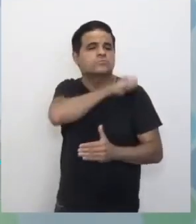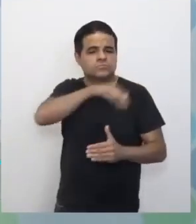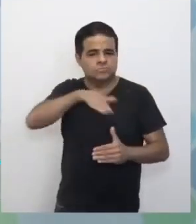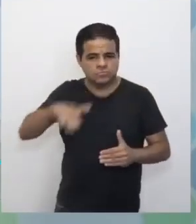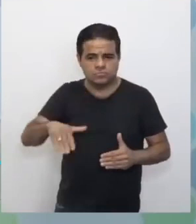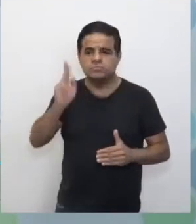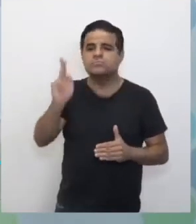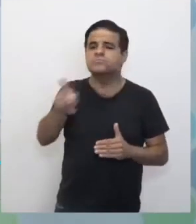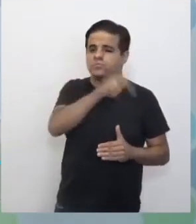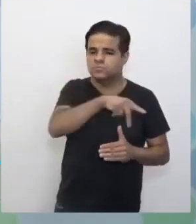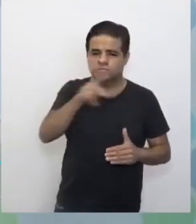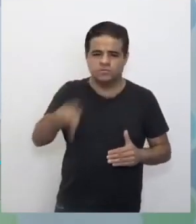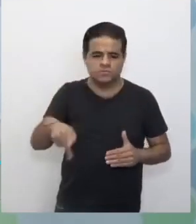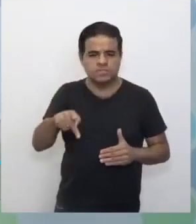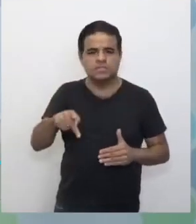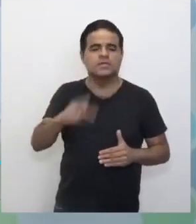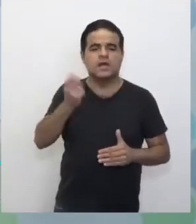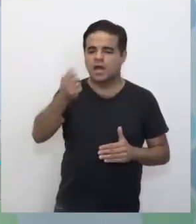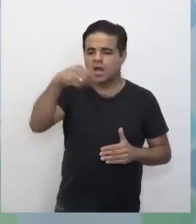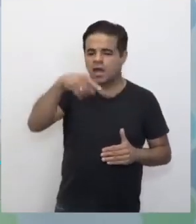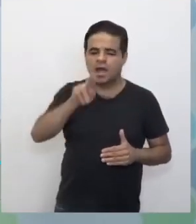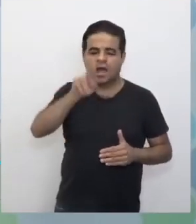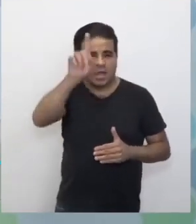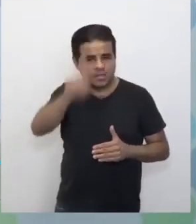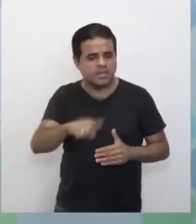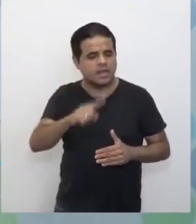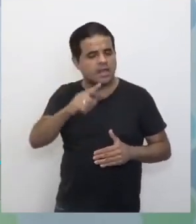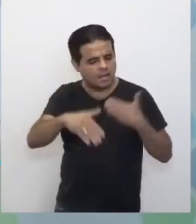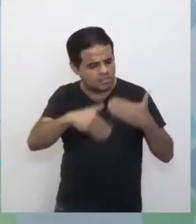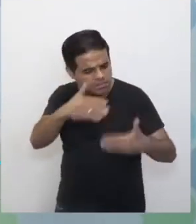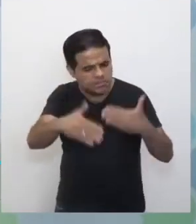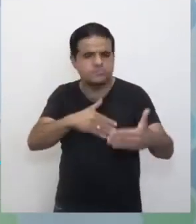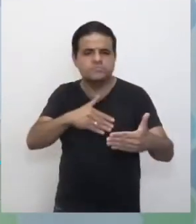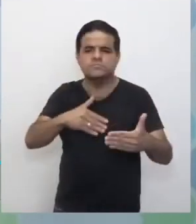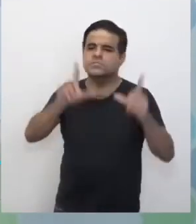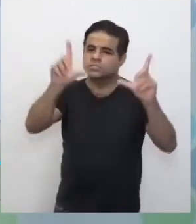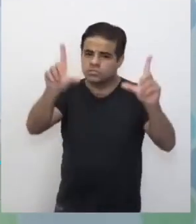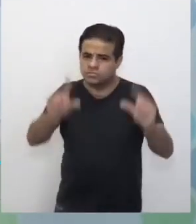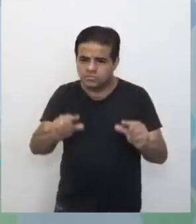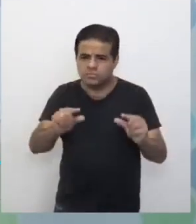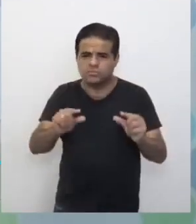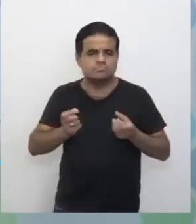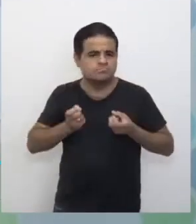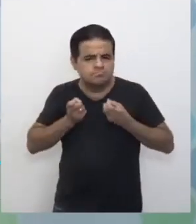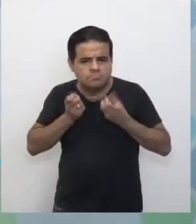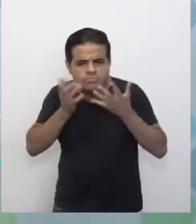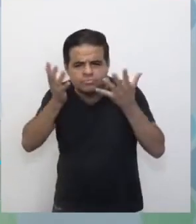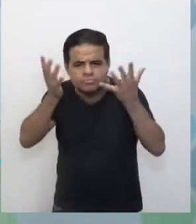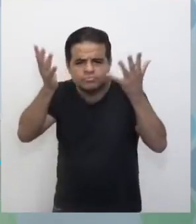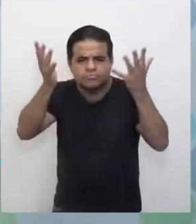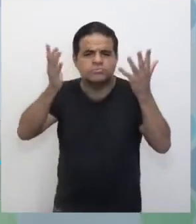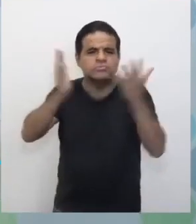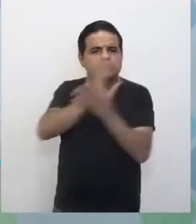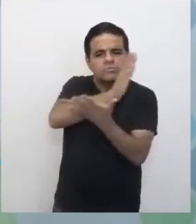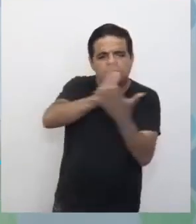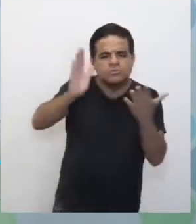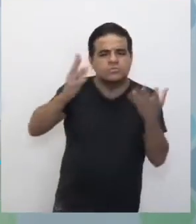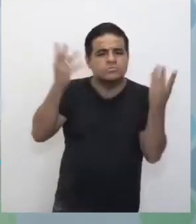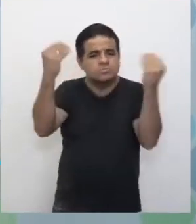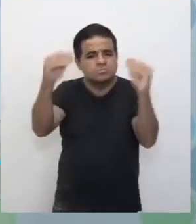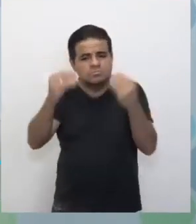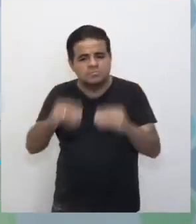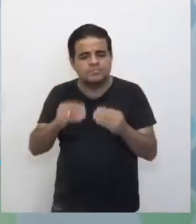do professor André. Aí na sequência está chegando assim, ó, diminui menos poluição. Alguns não colocam especificamente,